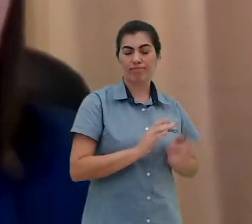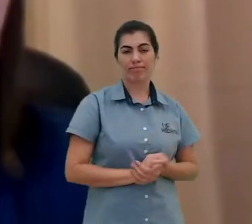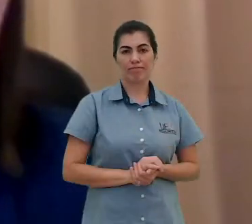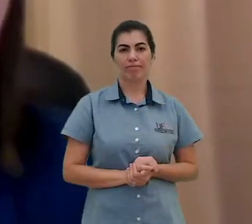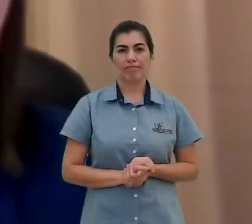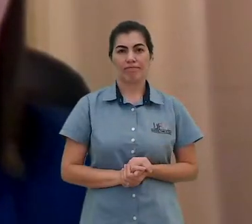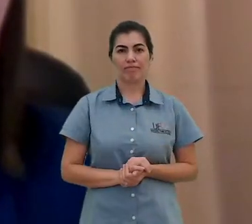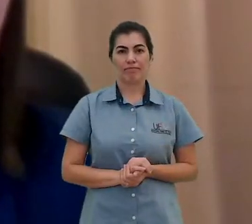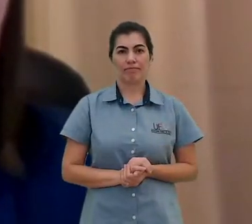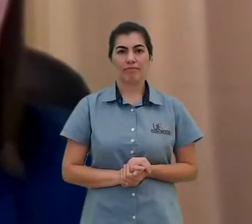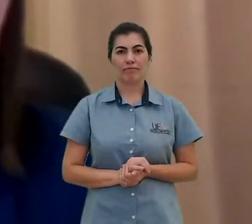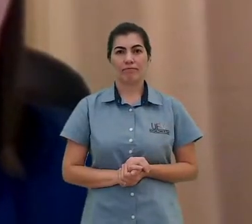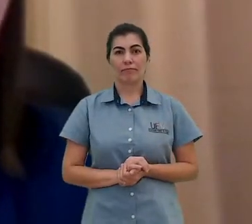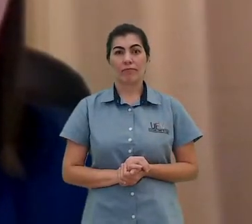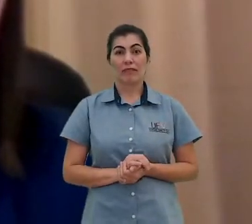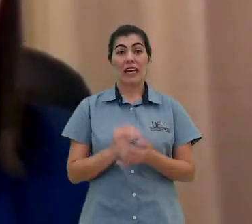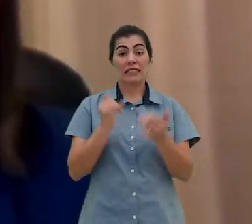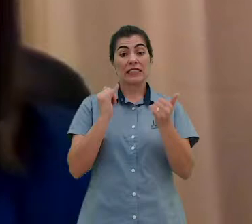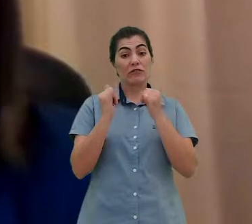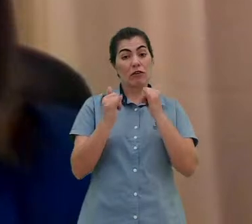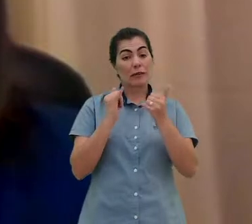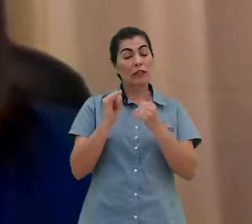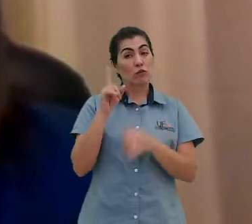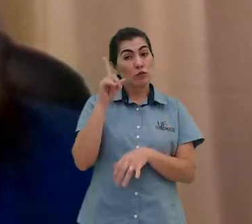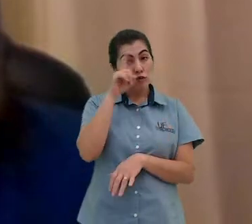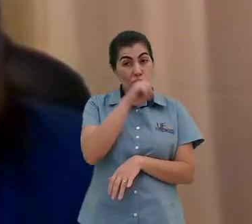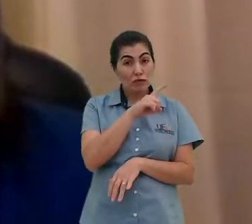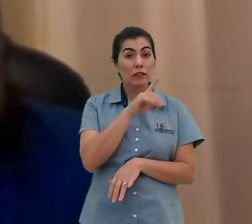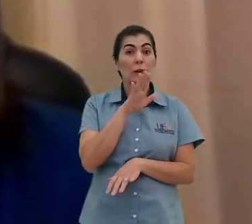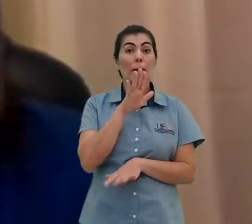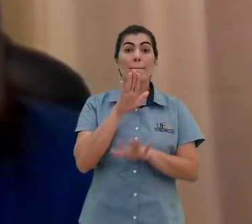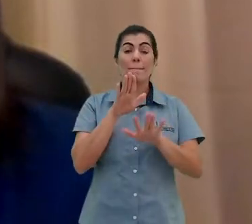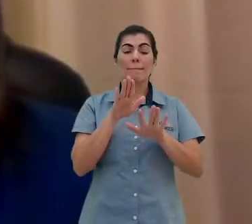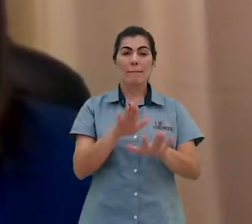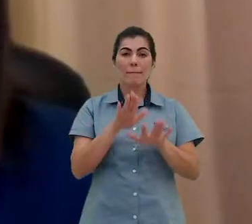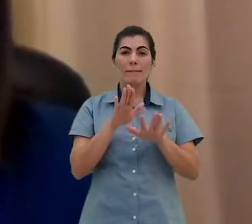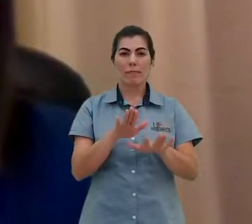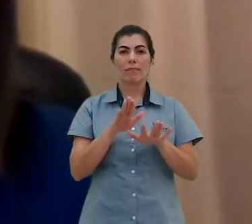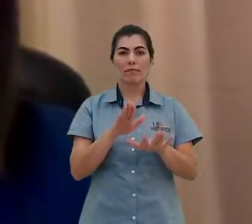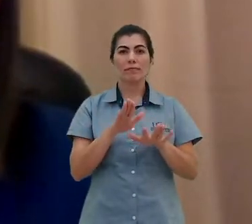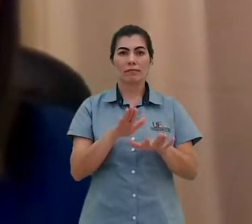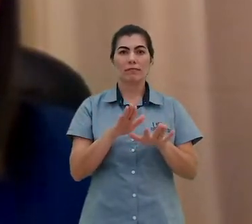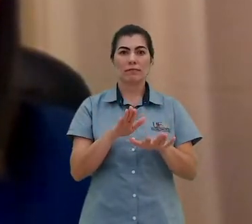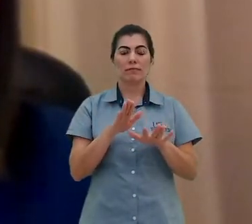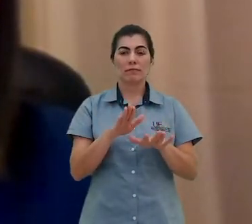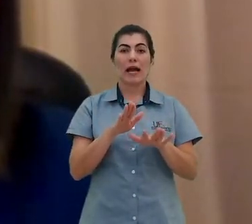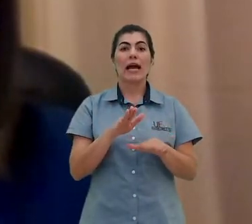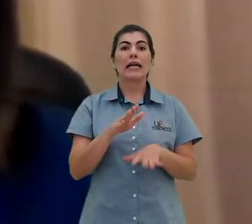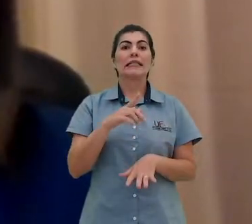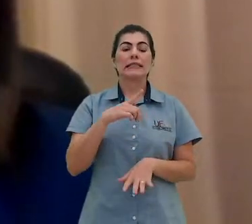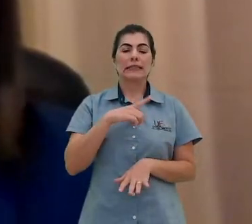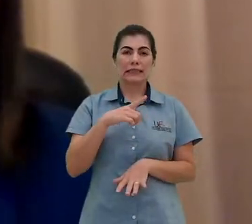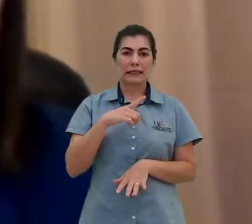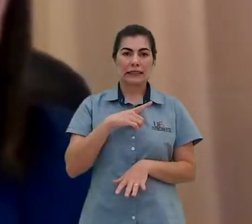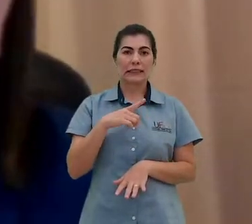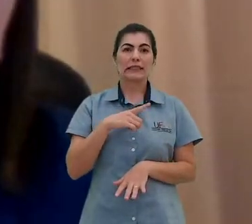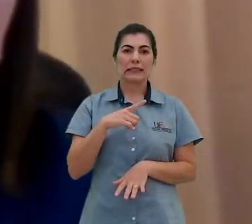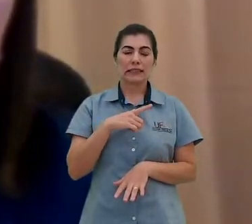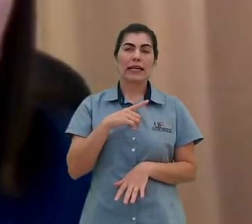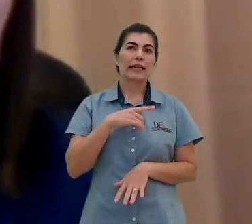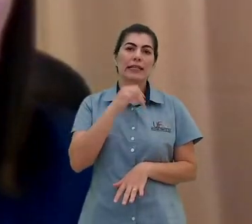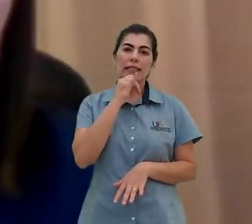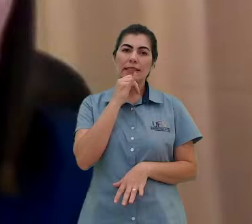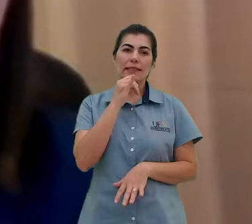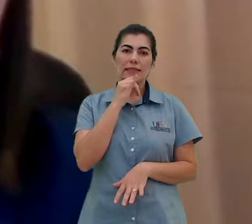às vezes esses dados não são muito fáceis da gente conseguir, mas eles reportam que há sim um ganho, né? Por exemplo,